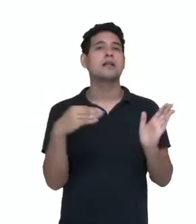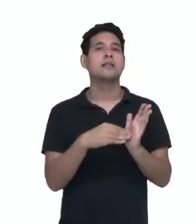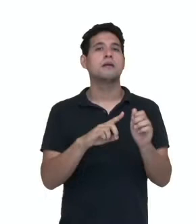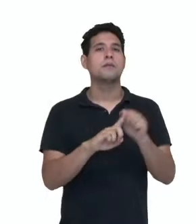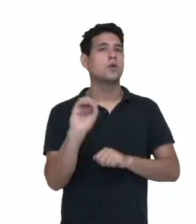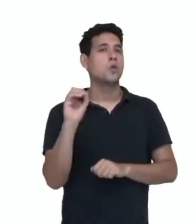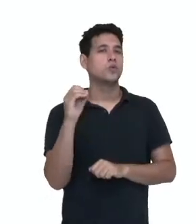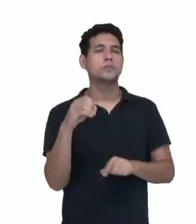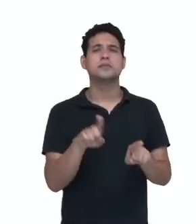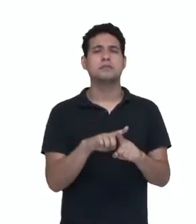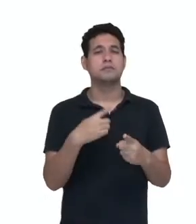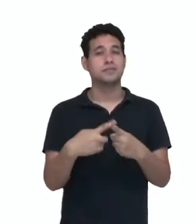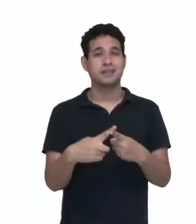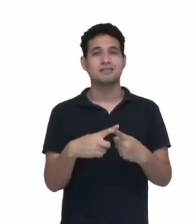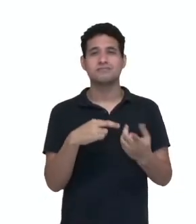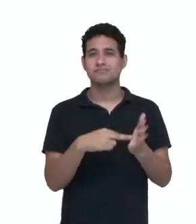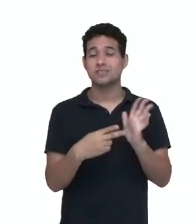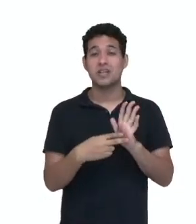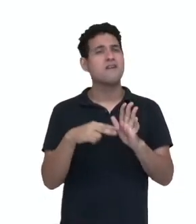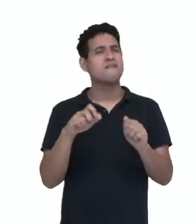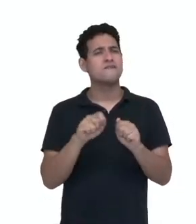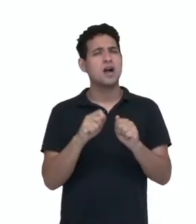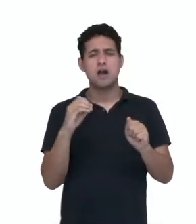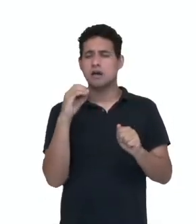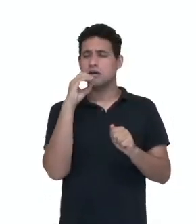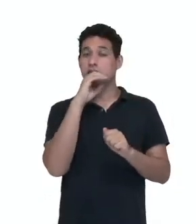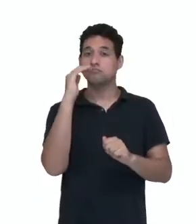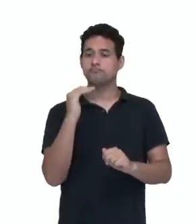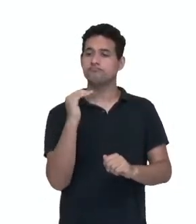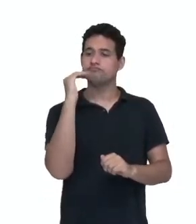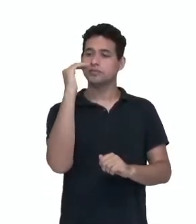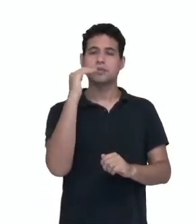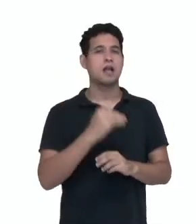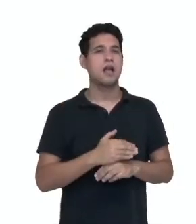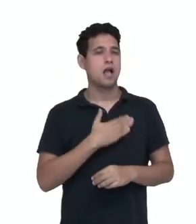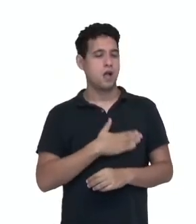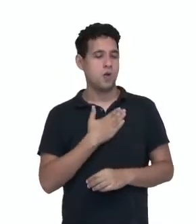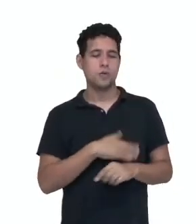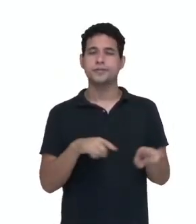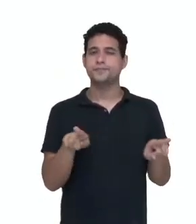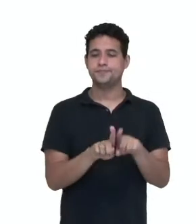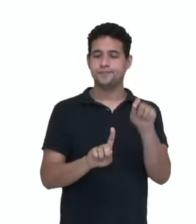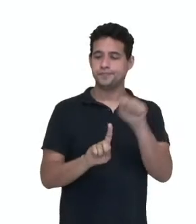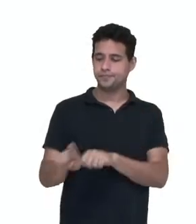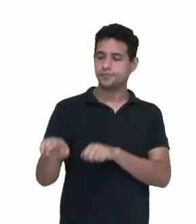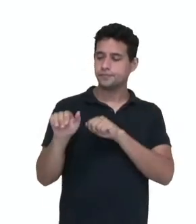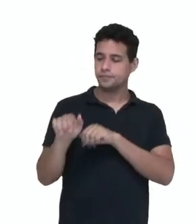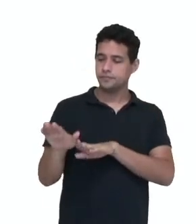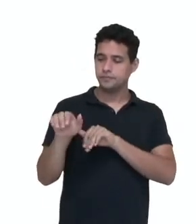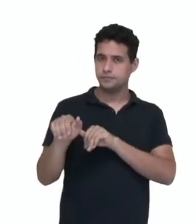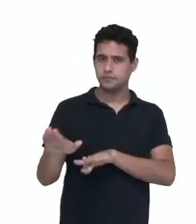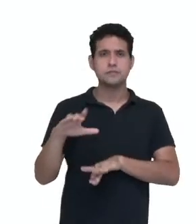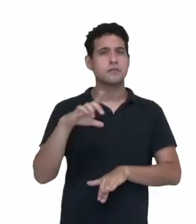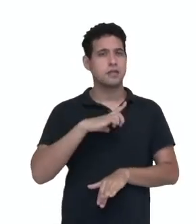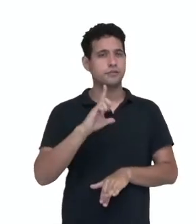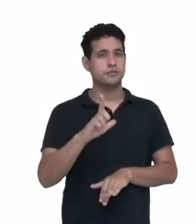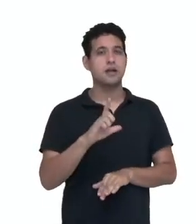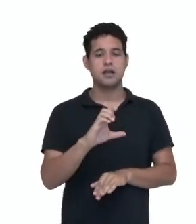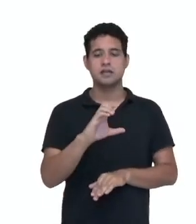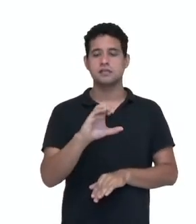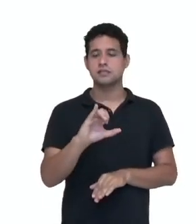pero generalmente alcança su ponto máximo em agosto e setembro. Então aqui nós temos os tifones,